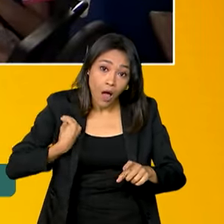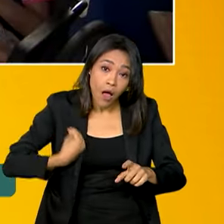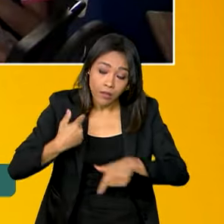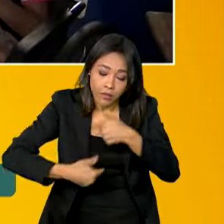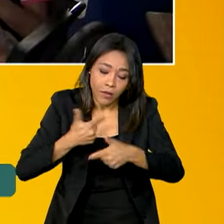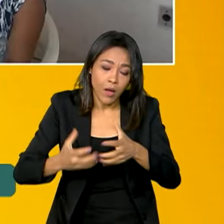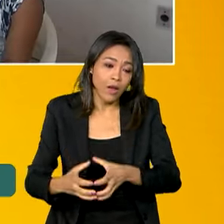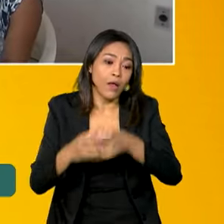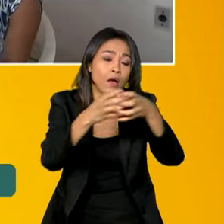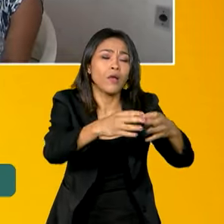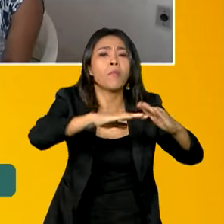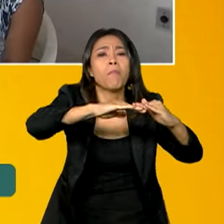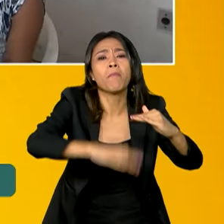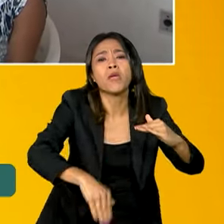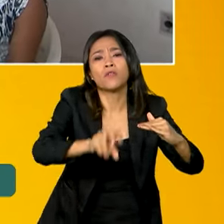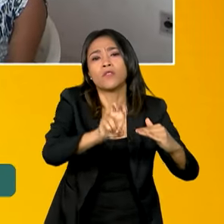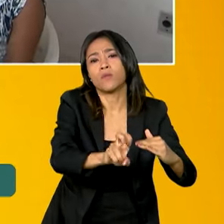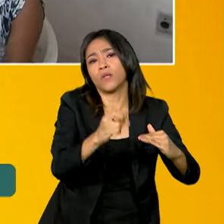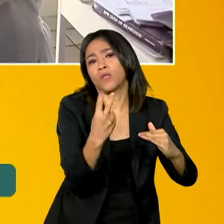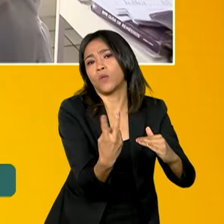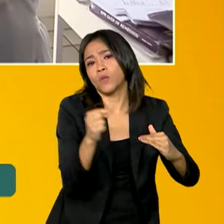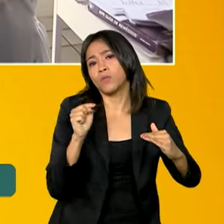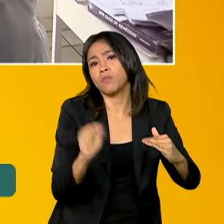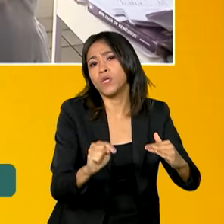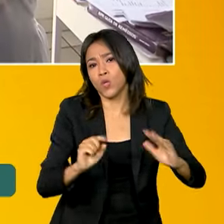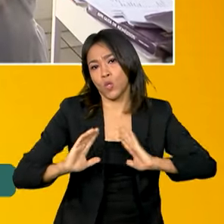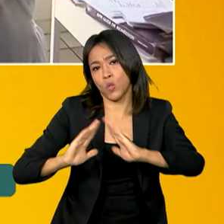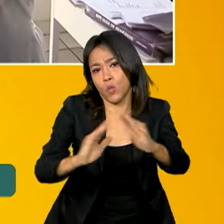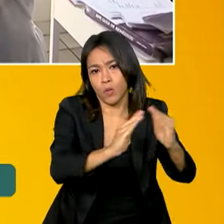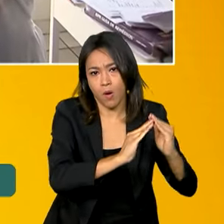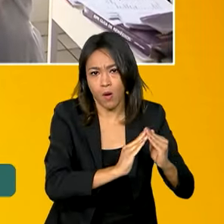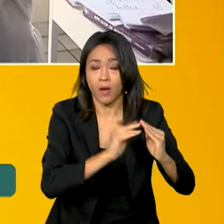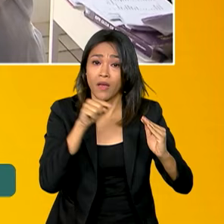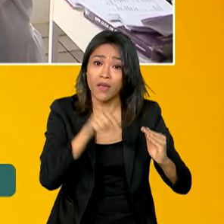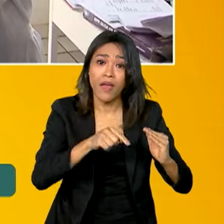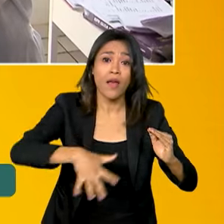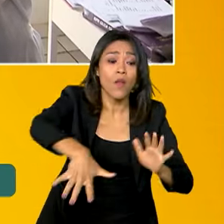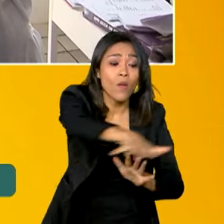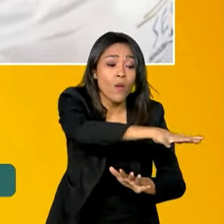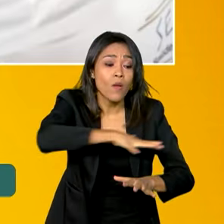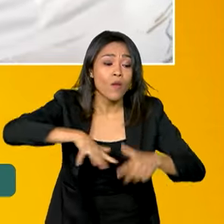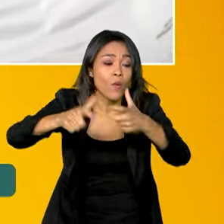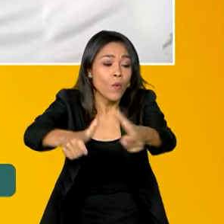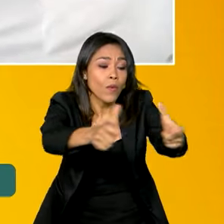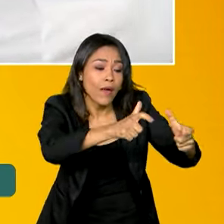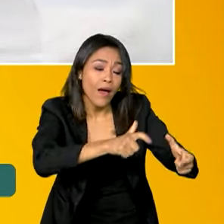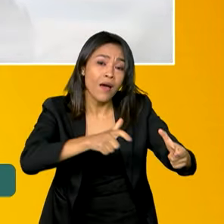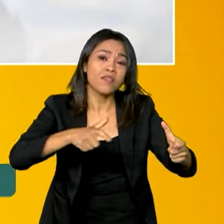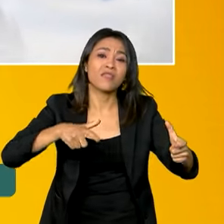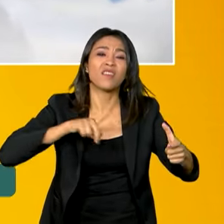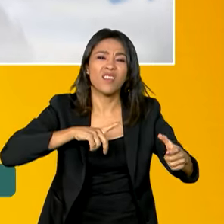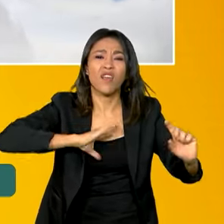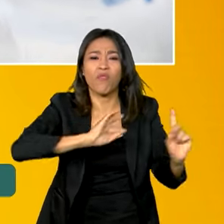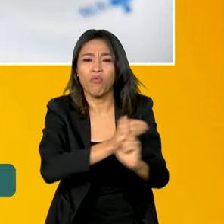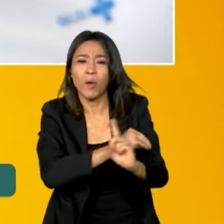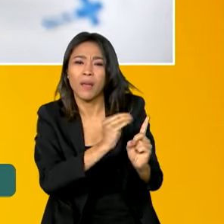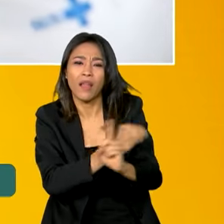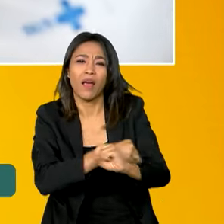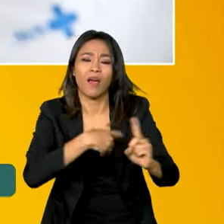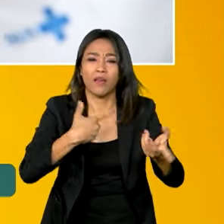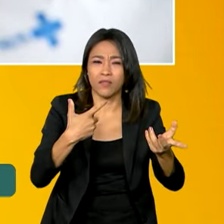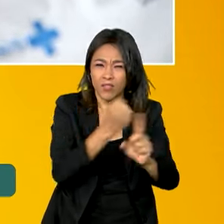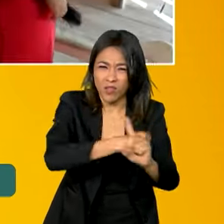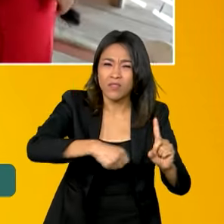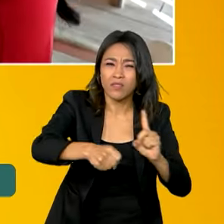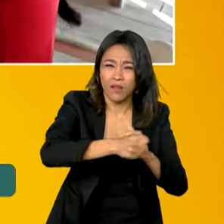52 mil pessoas, 52 mil habitantes, e que muitas vezes são regiões também que contam com vulnerabilidade social maior.